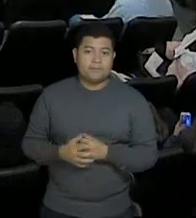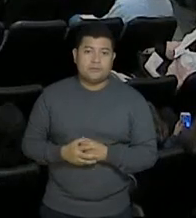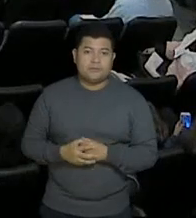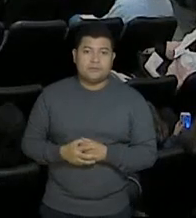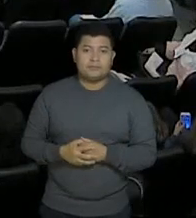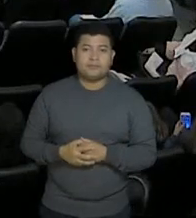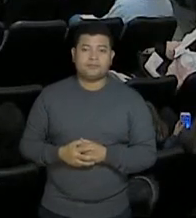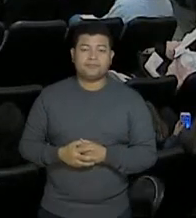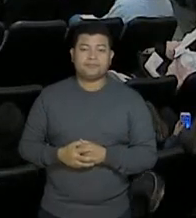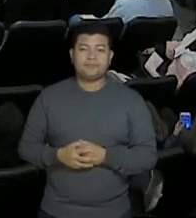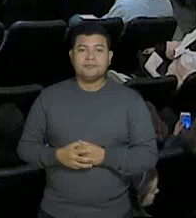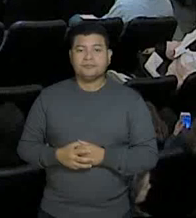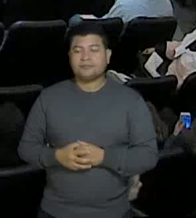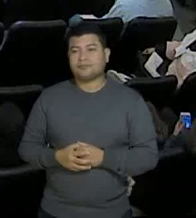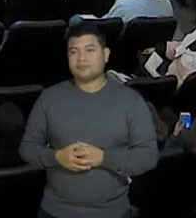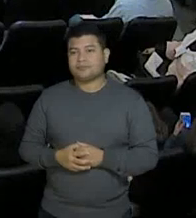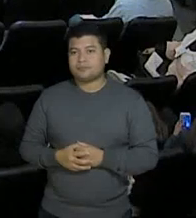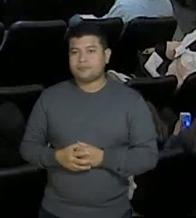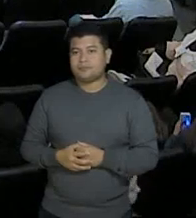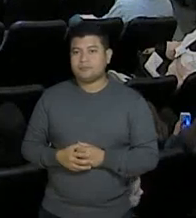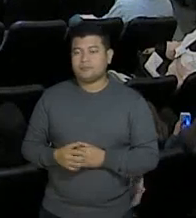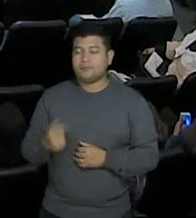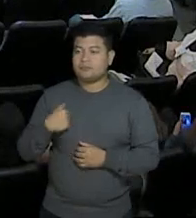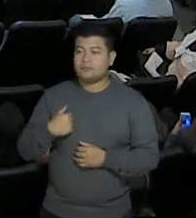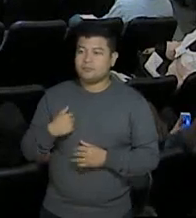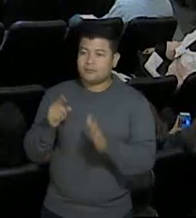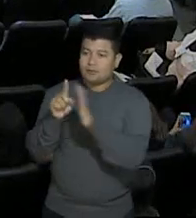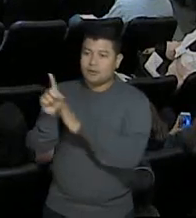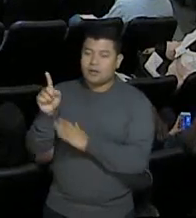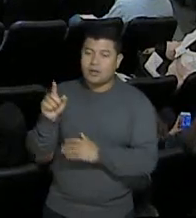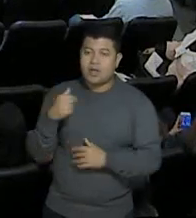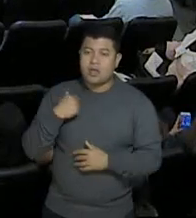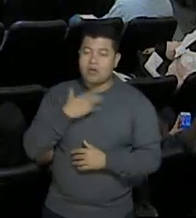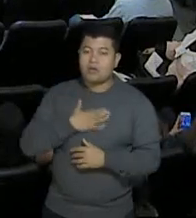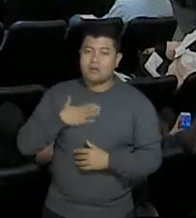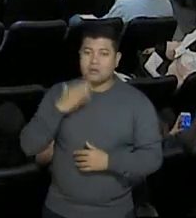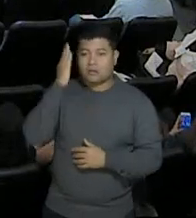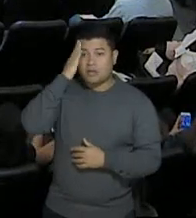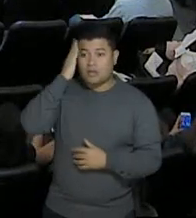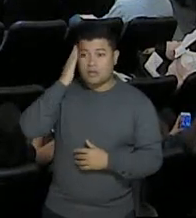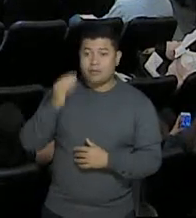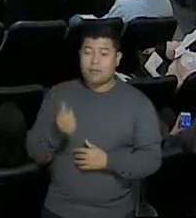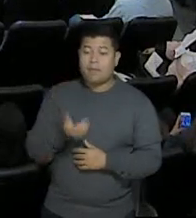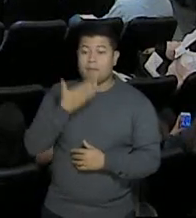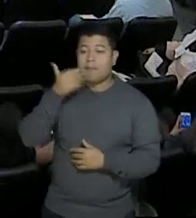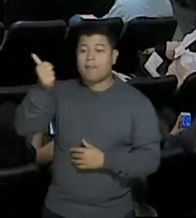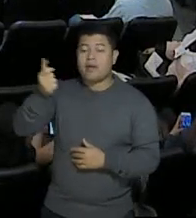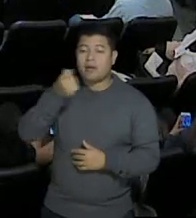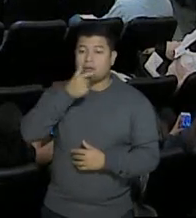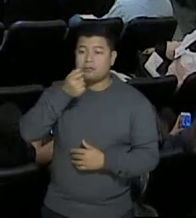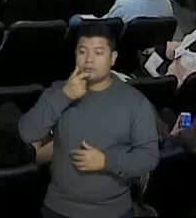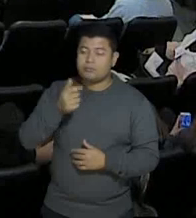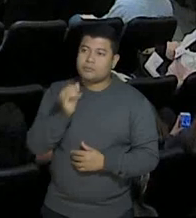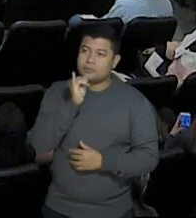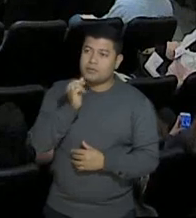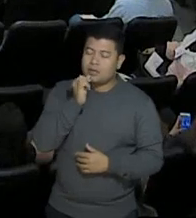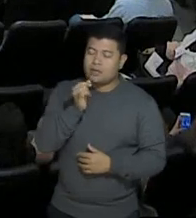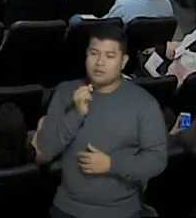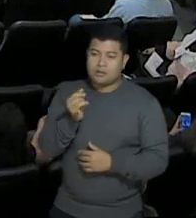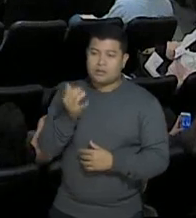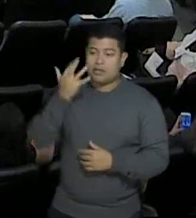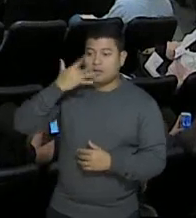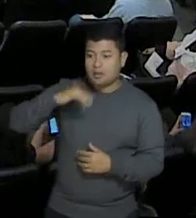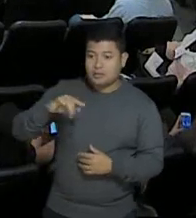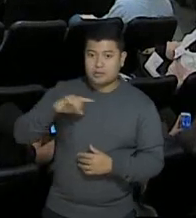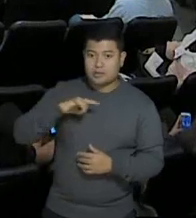Boa tarde. Eu gostaria de saber qual é o melhor medicamento que a senhora receitaria para uma criança de 9 anos que tem